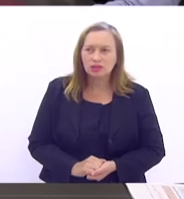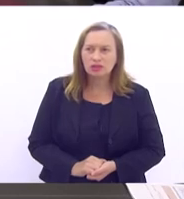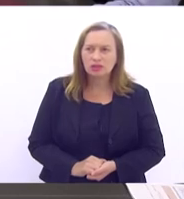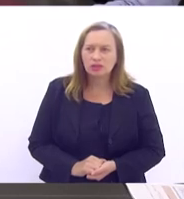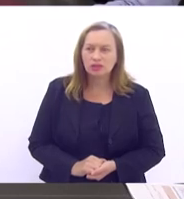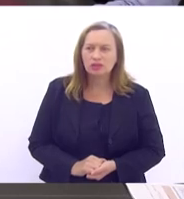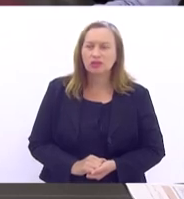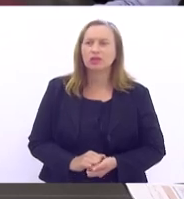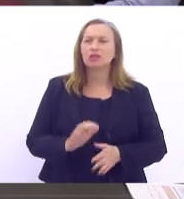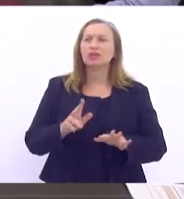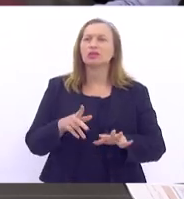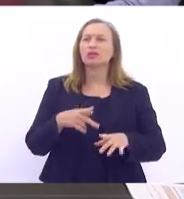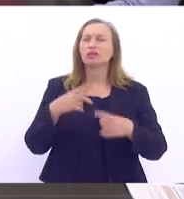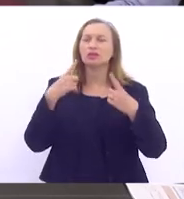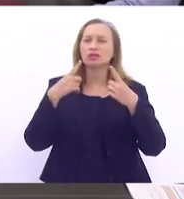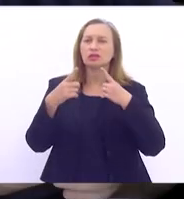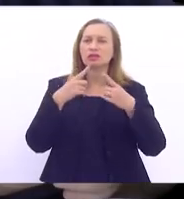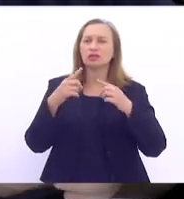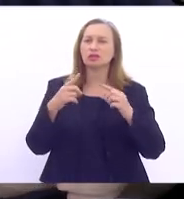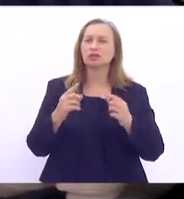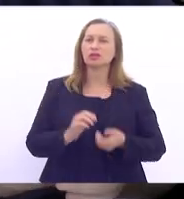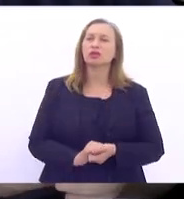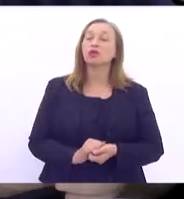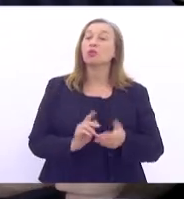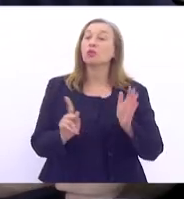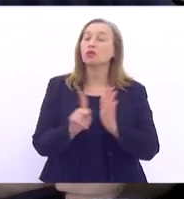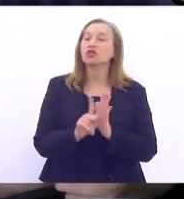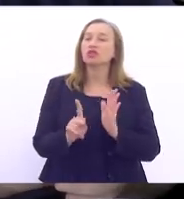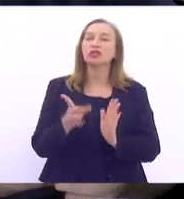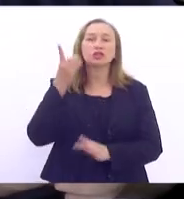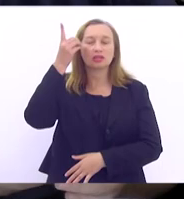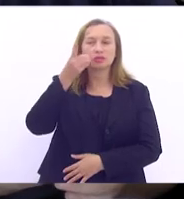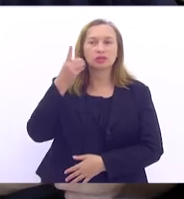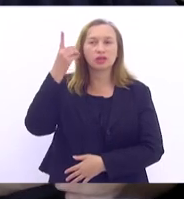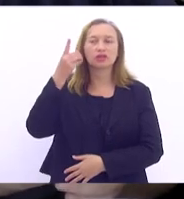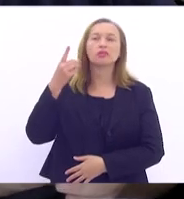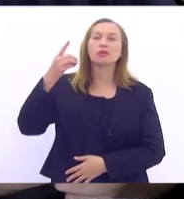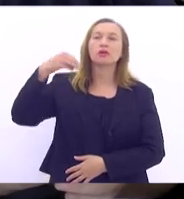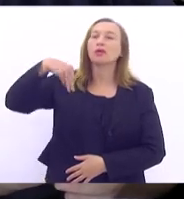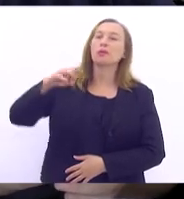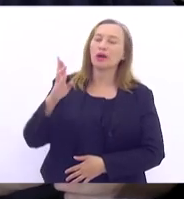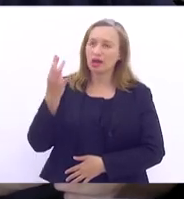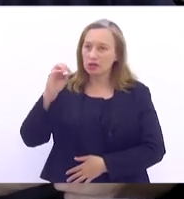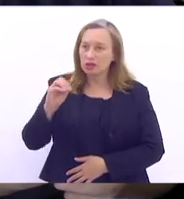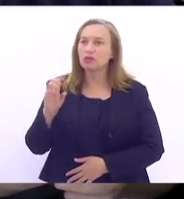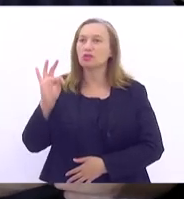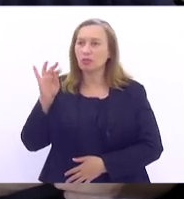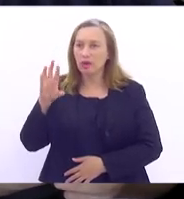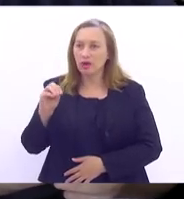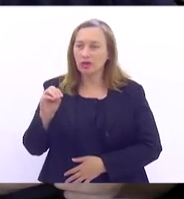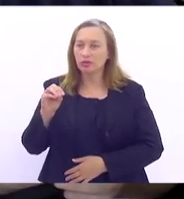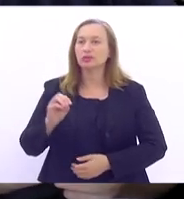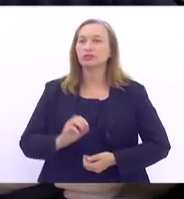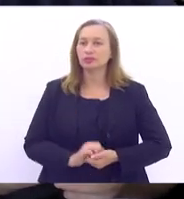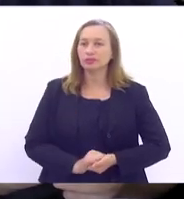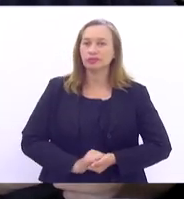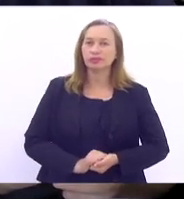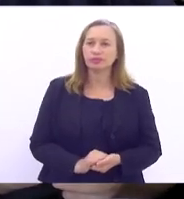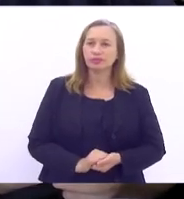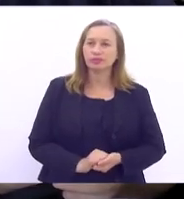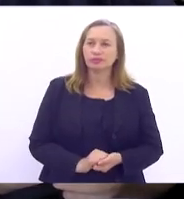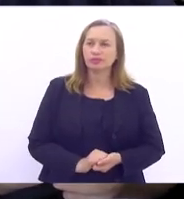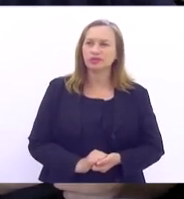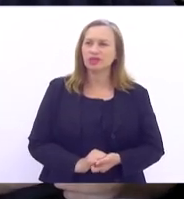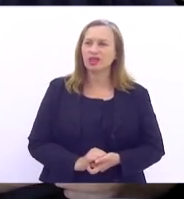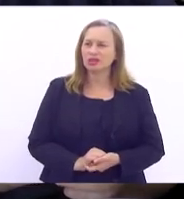esse debate, na verdade, dialogando com o projeto do deputado Márcio Galberto, que eu acabei não pegando a discussão aqui do